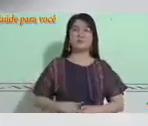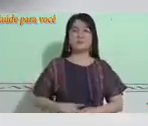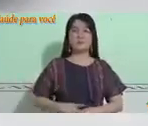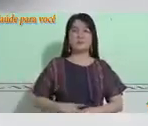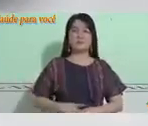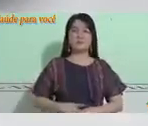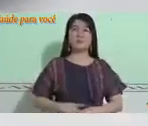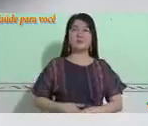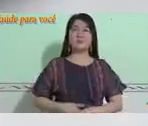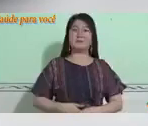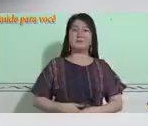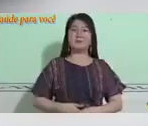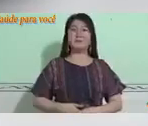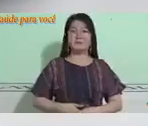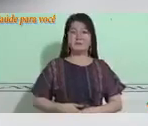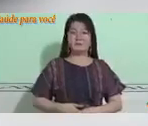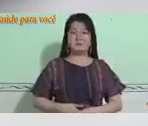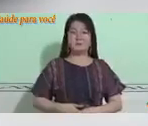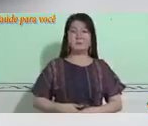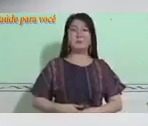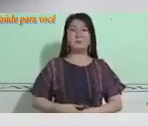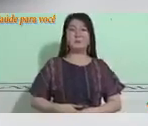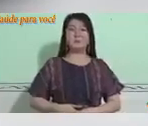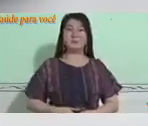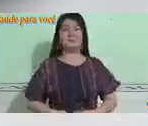VISDSTESHORMO acento circunflexo